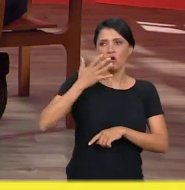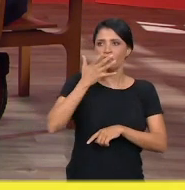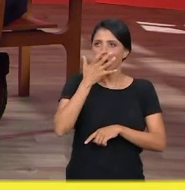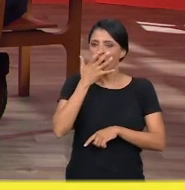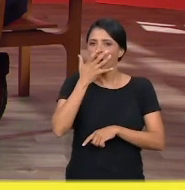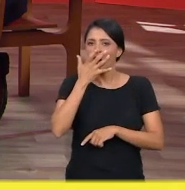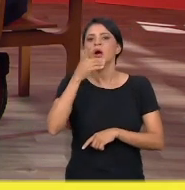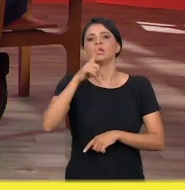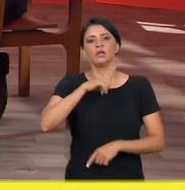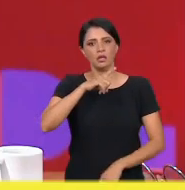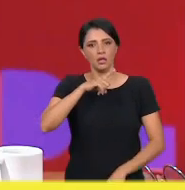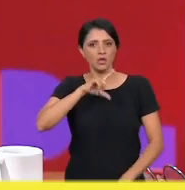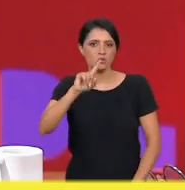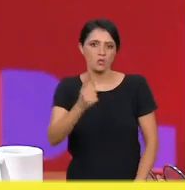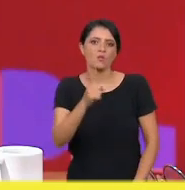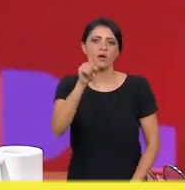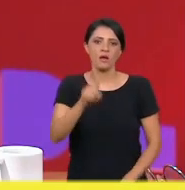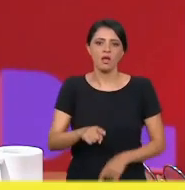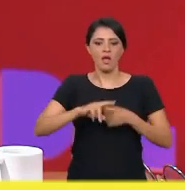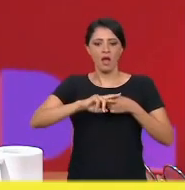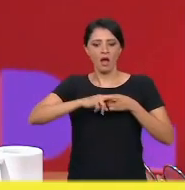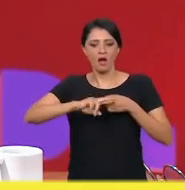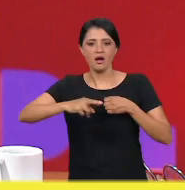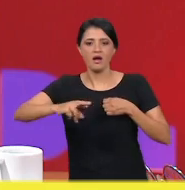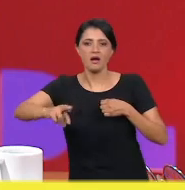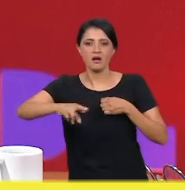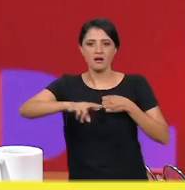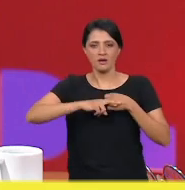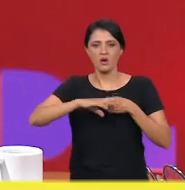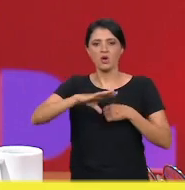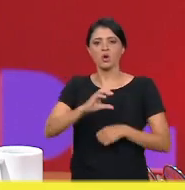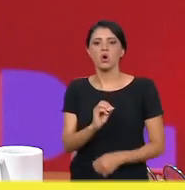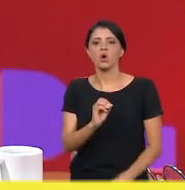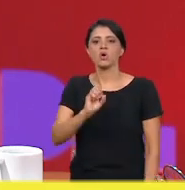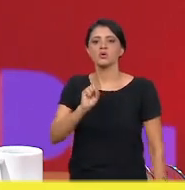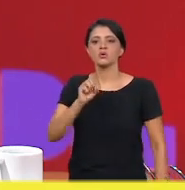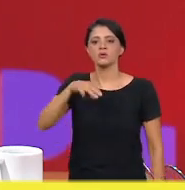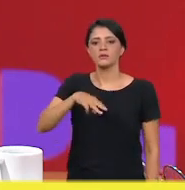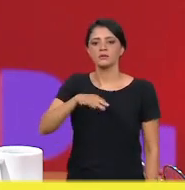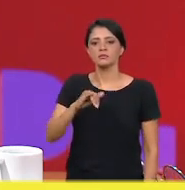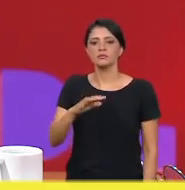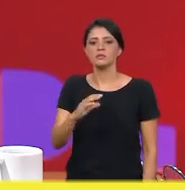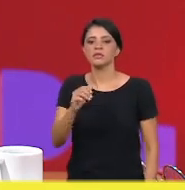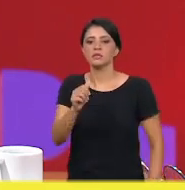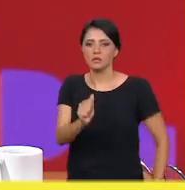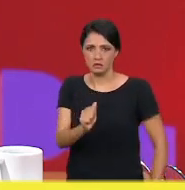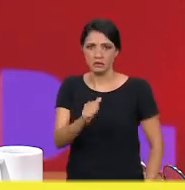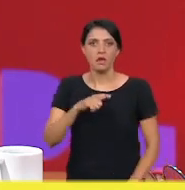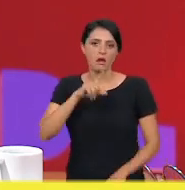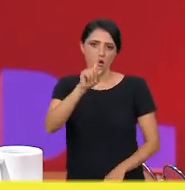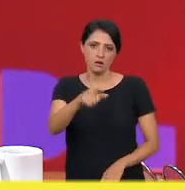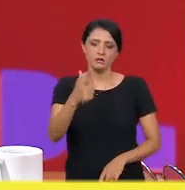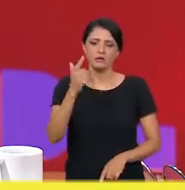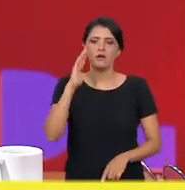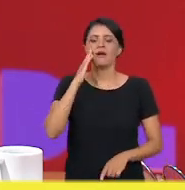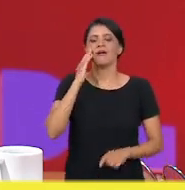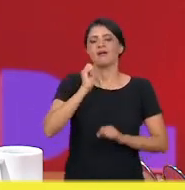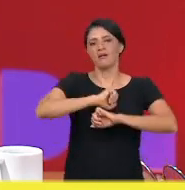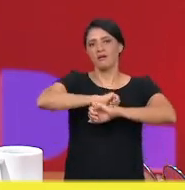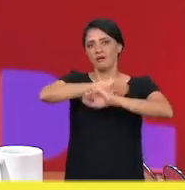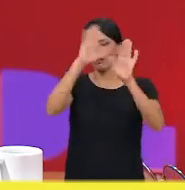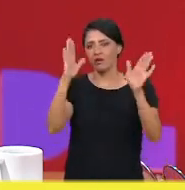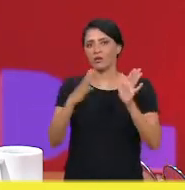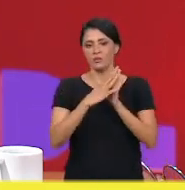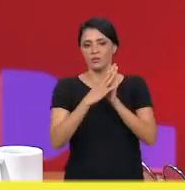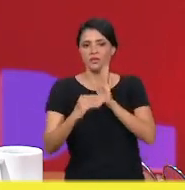e uma delas, inclusive, é a radiação cósmica de fundo. Uhum. Então, é dessa forma que nós entendemos o modelo do Big Bang. E,